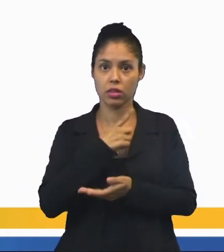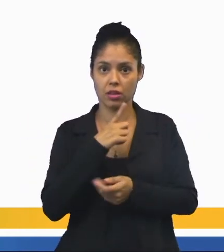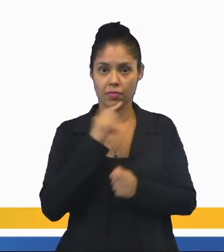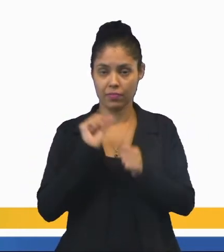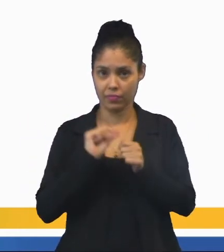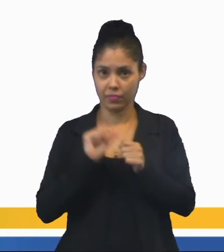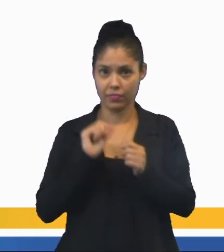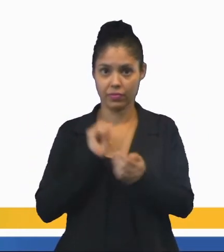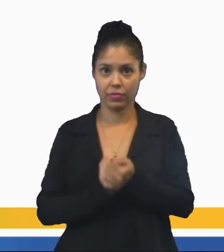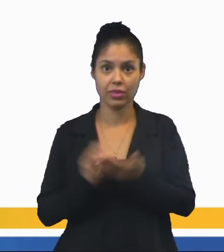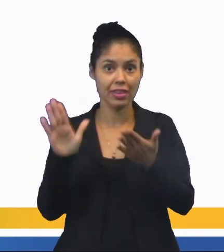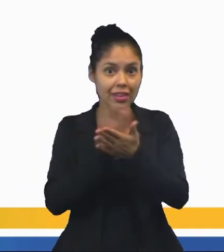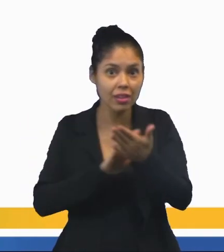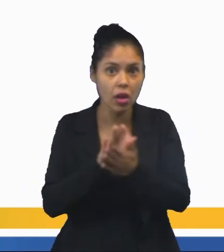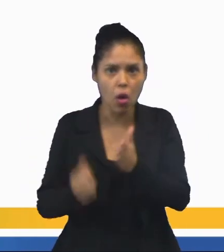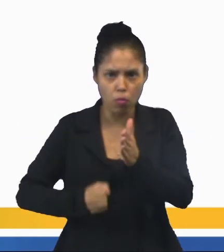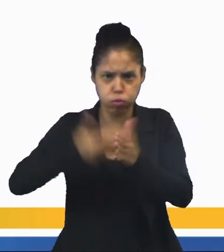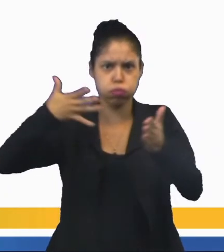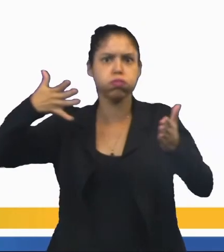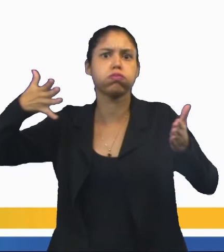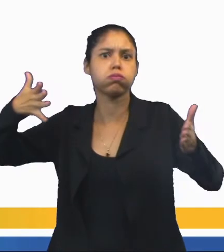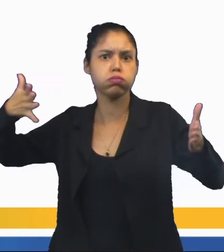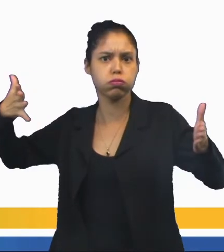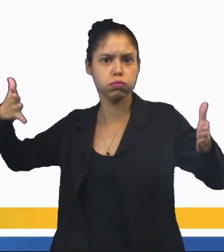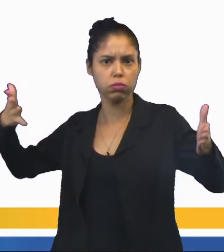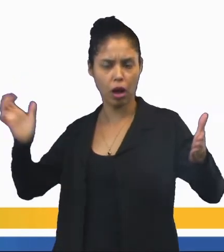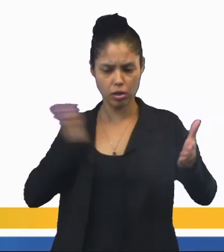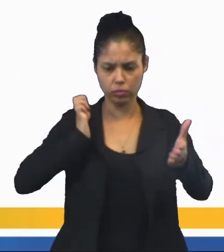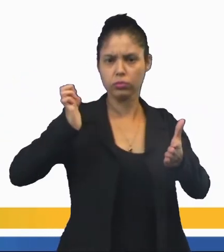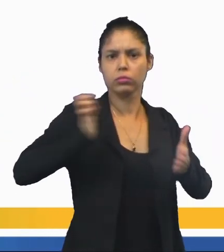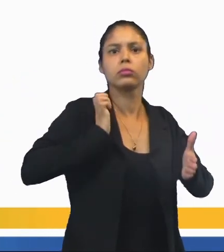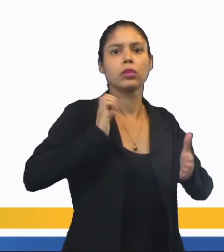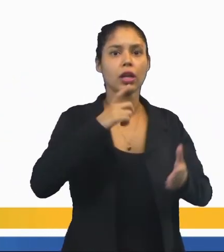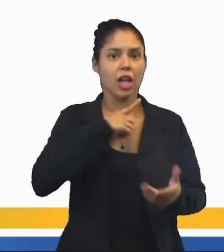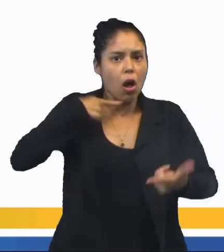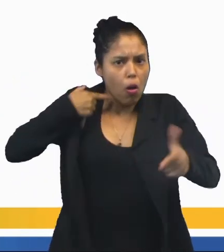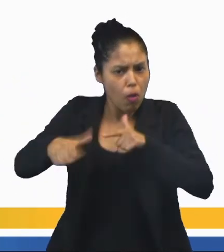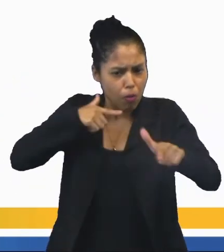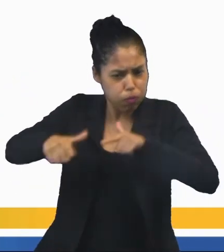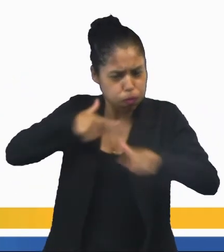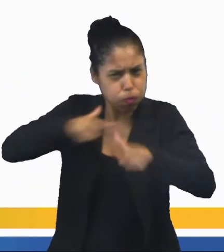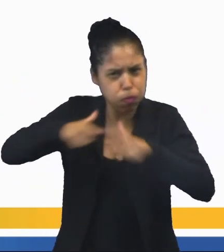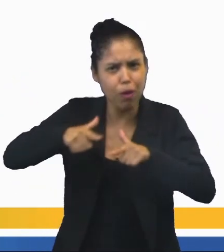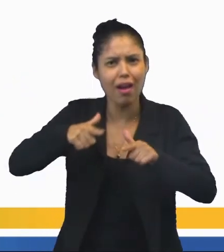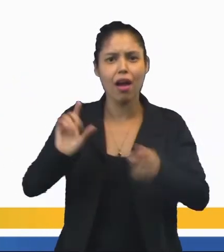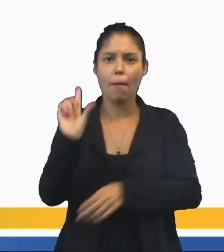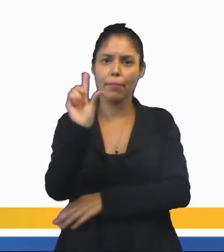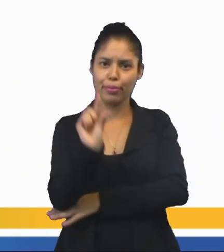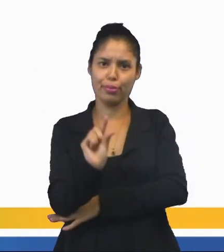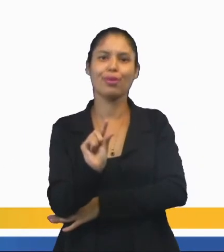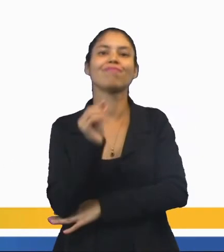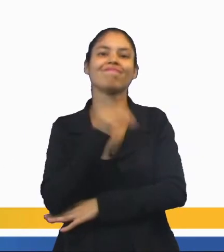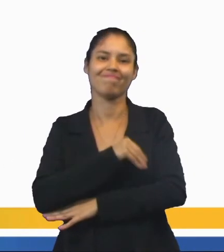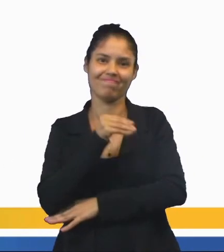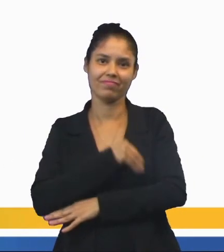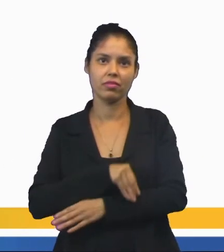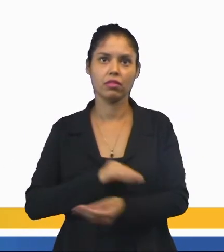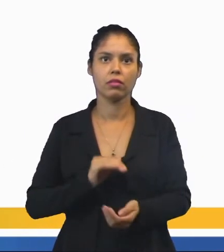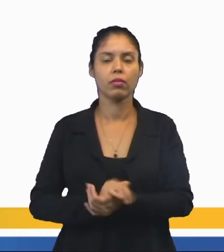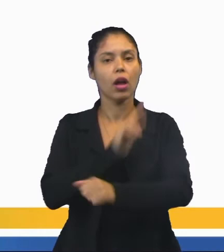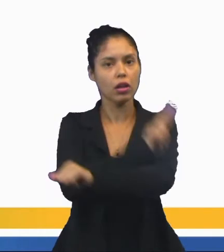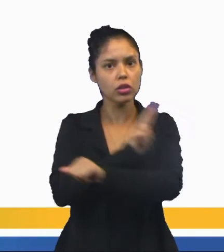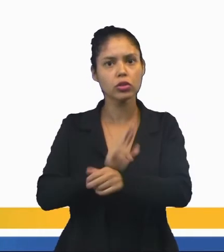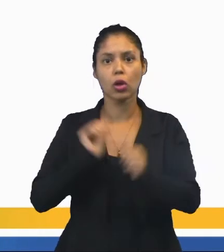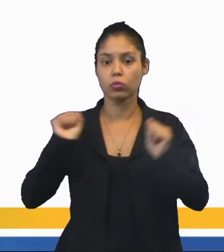fazendo nada e ganhando muito, e tem gente trabalhando muito e ganhando muito pouco. Isso é algo que as